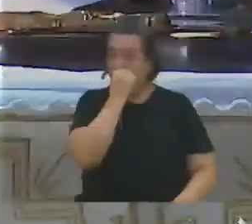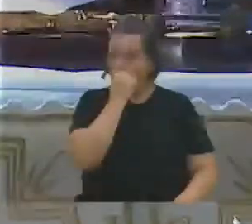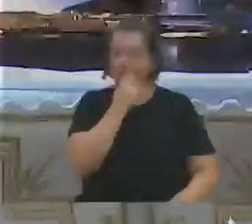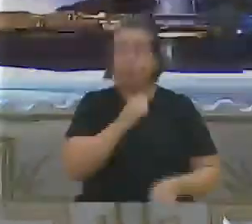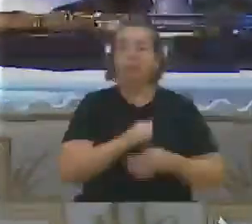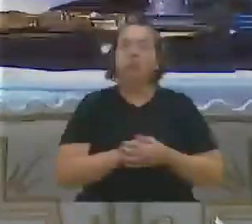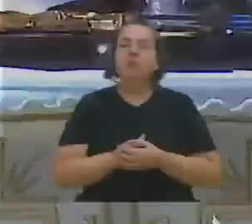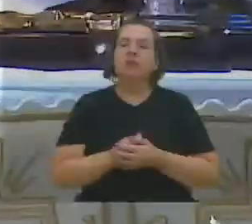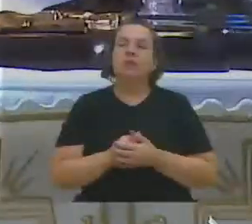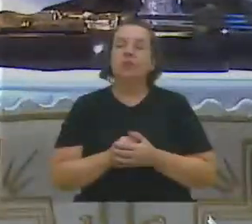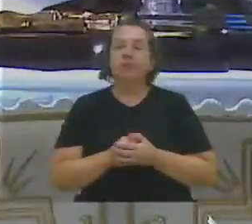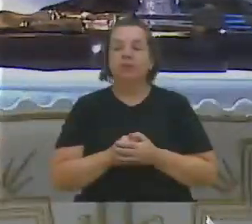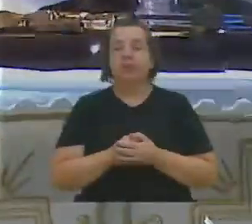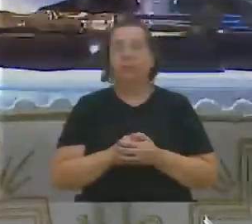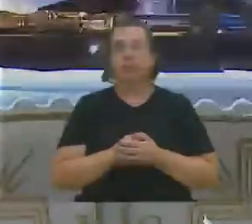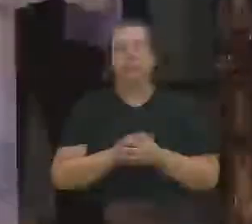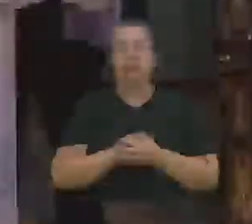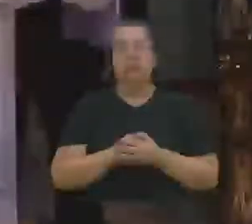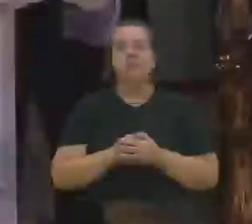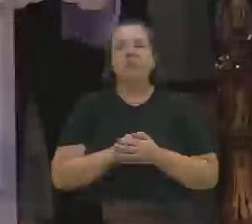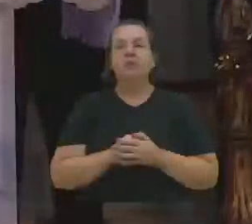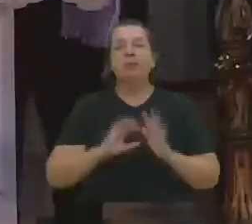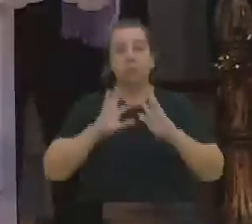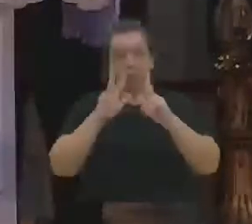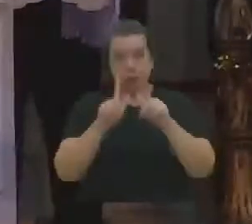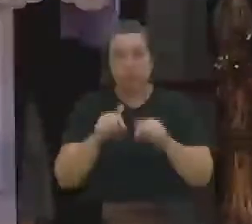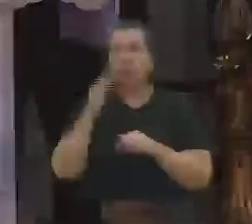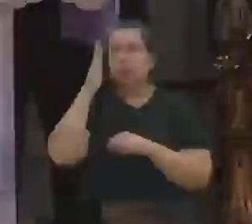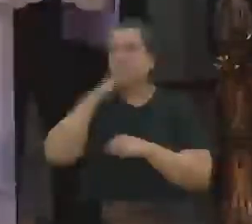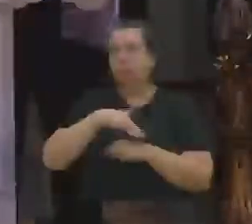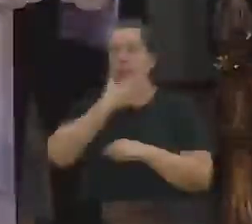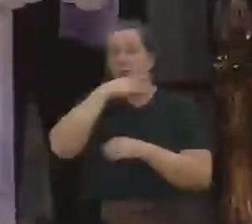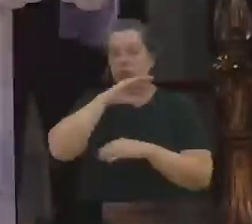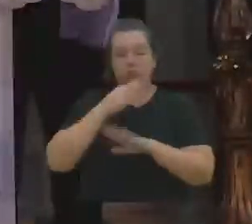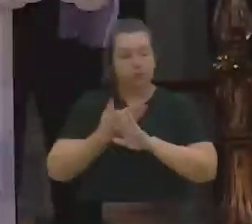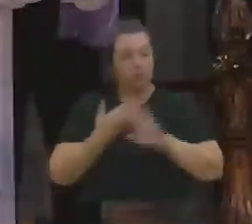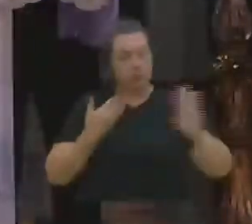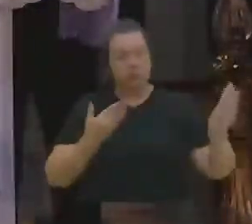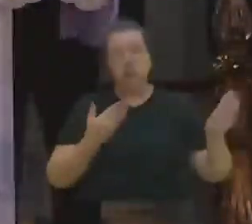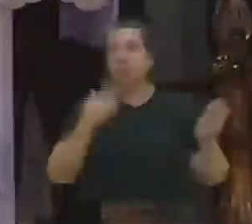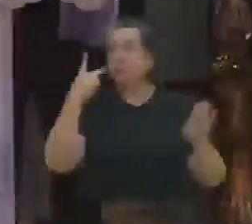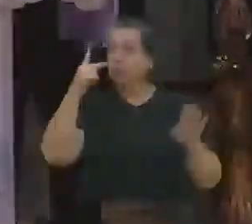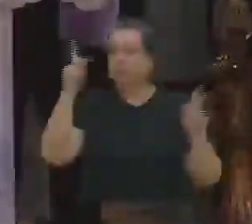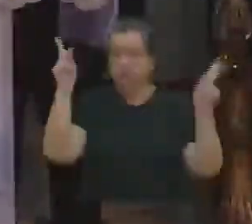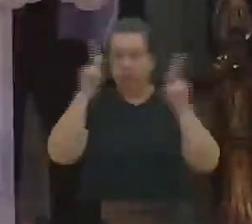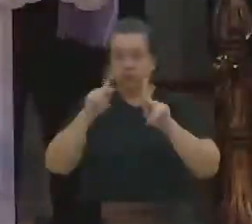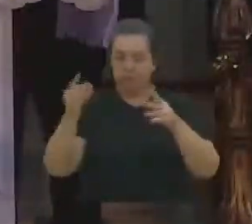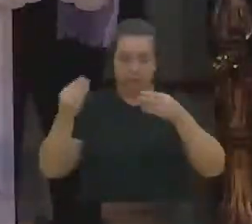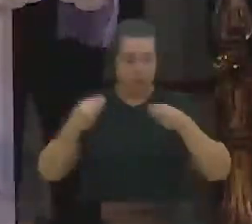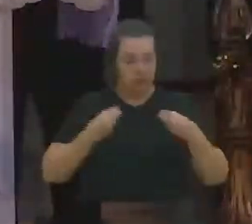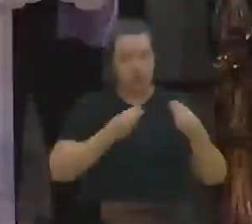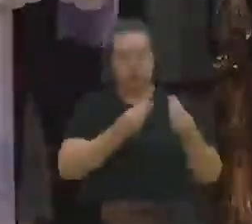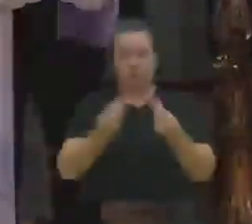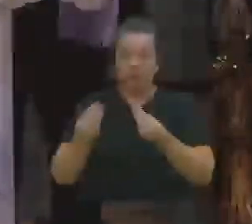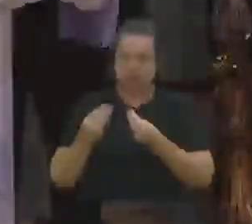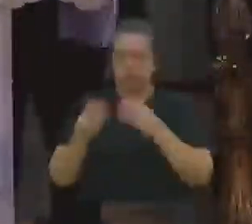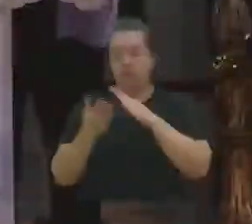mas livrai-nos do mal. Livrai-nos de todos os males, ó Pai, dai-nos hoje a vossa